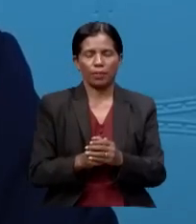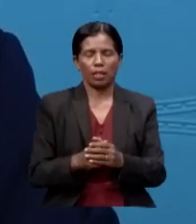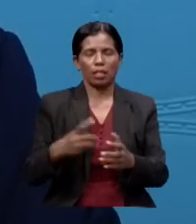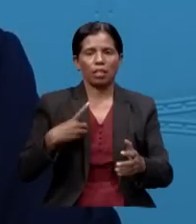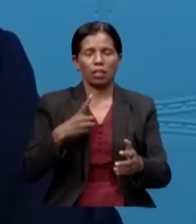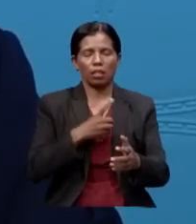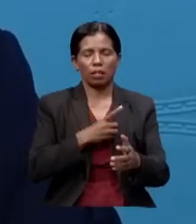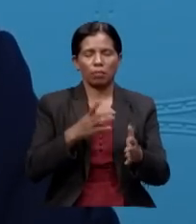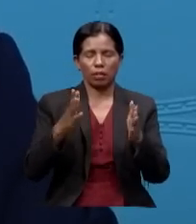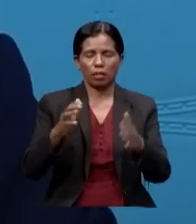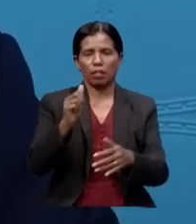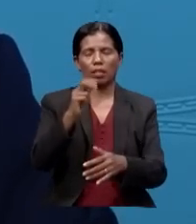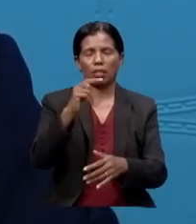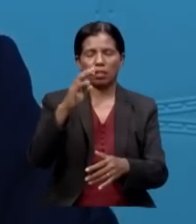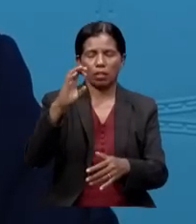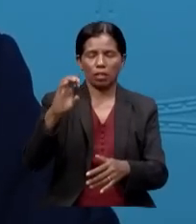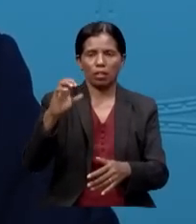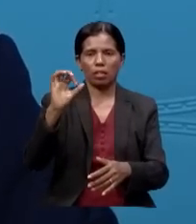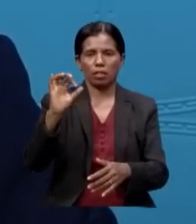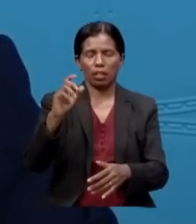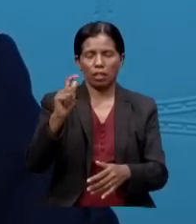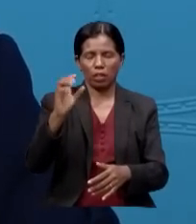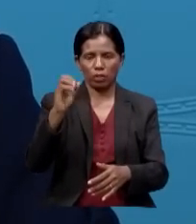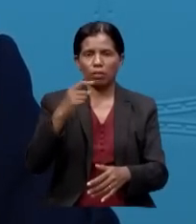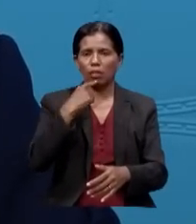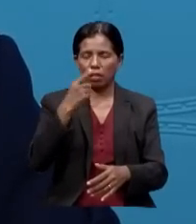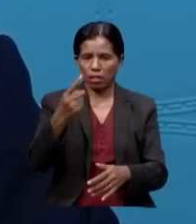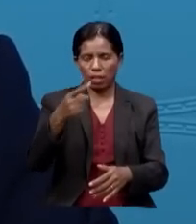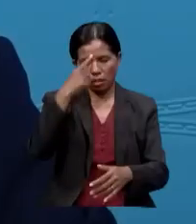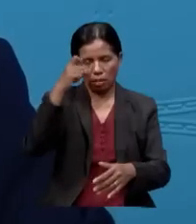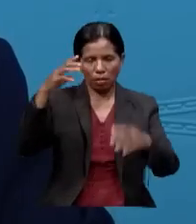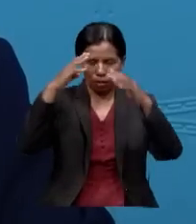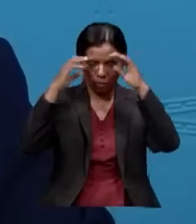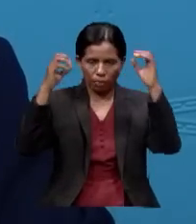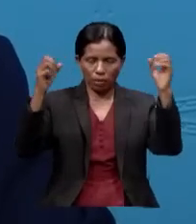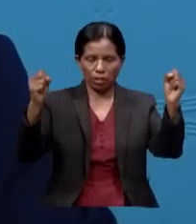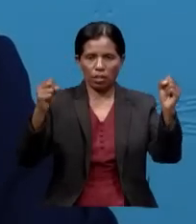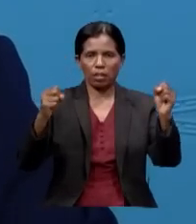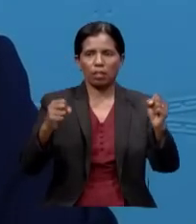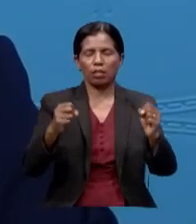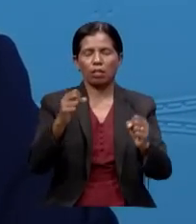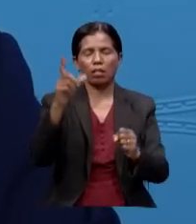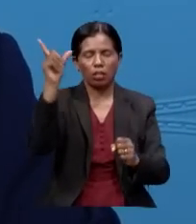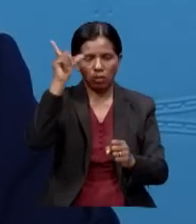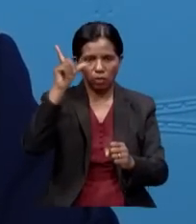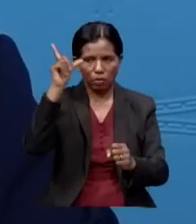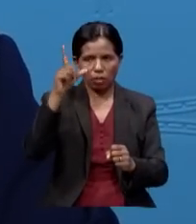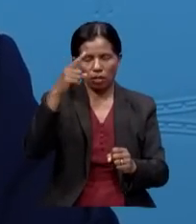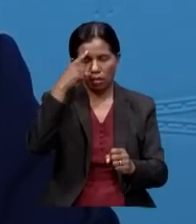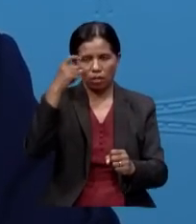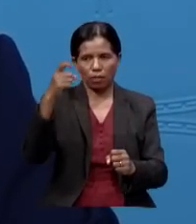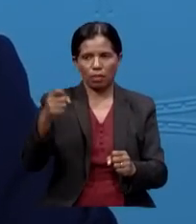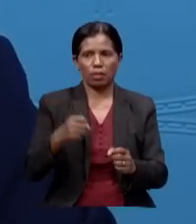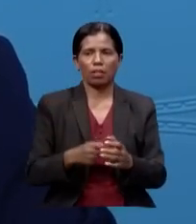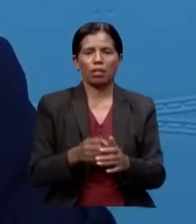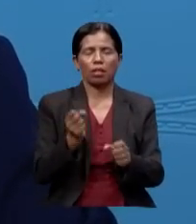Aniceto Guterres Rasik, maka confessa katak, tamba presidente da República ne Luolo, nune maka